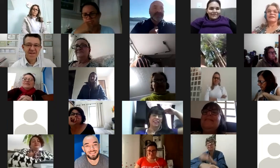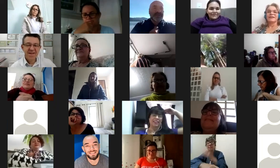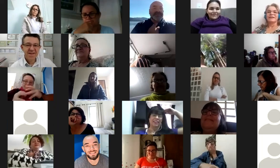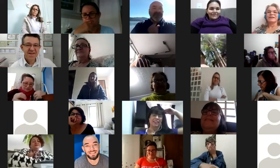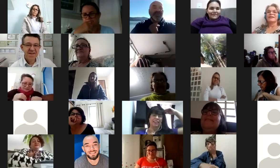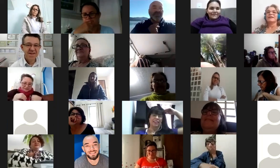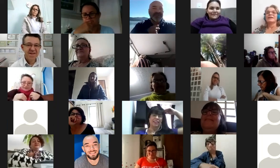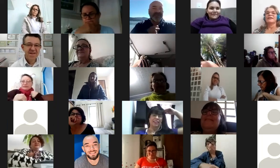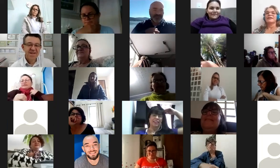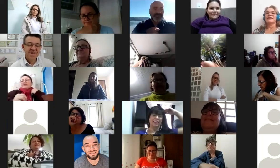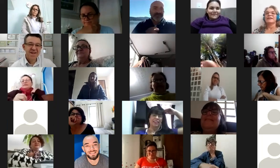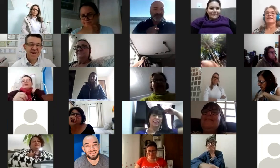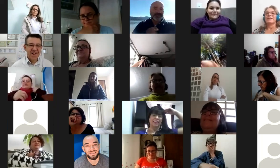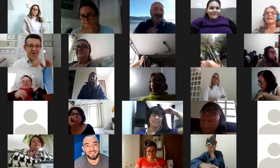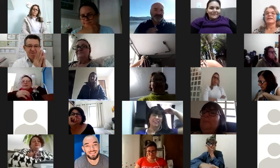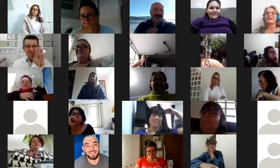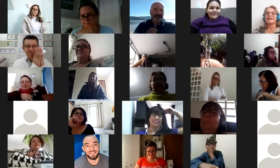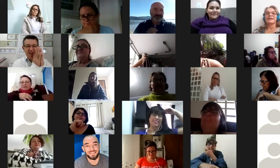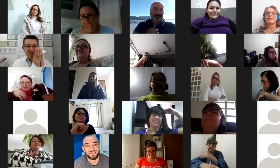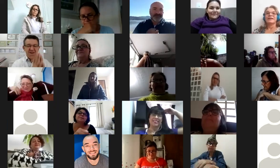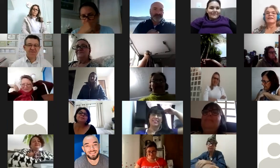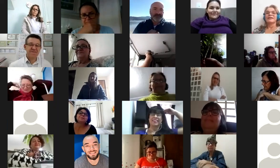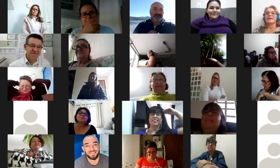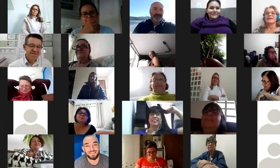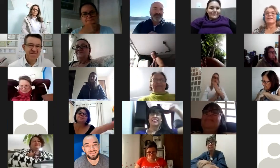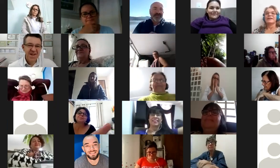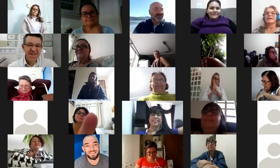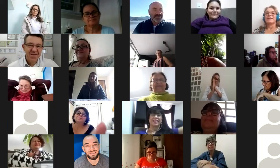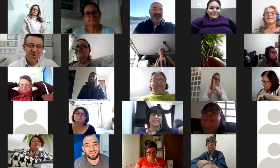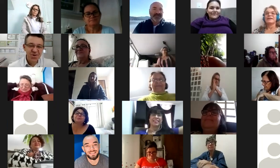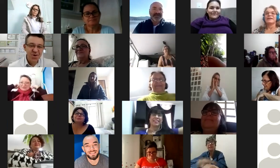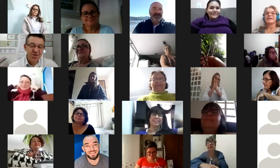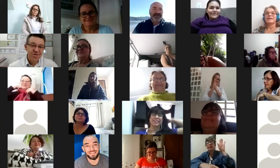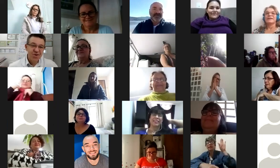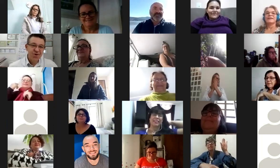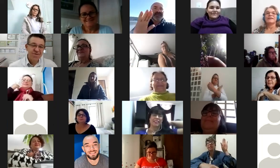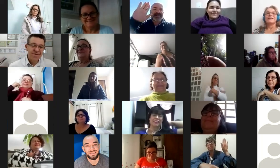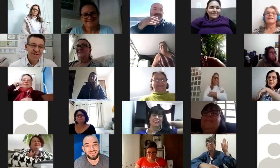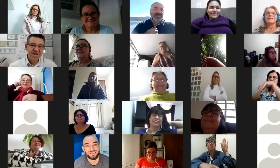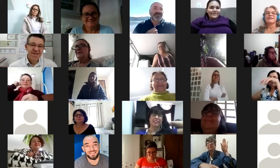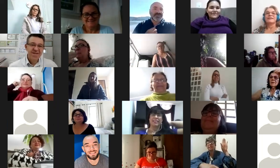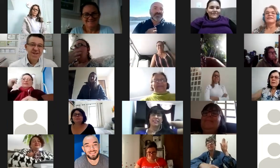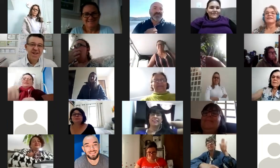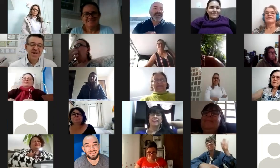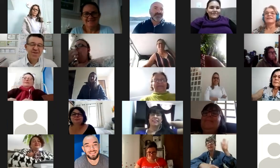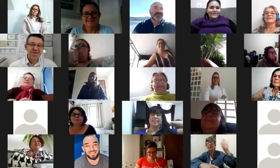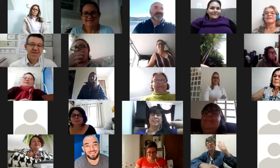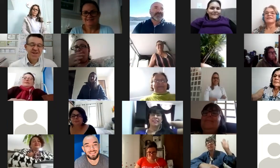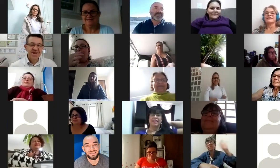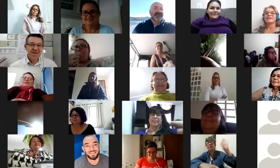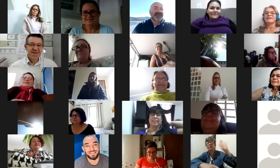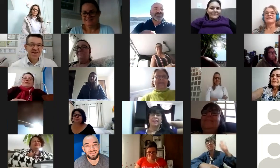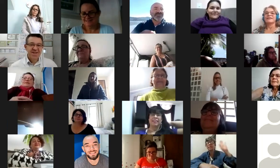na nossa casa, o senhor é meu convidado, viu? Que legal, brigadão. Obrigado. Show, show. Obrigado, valeu. Obrigado